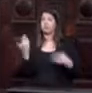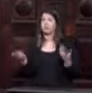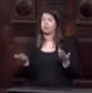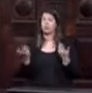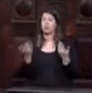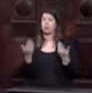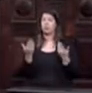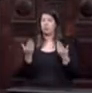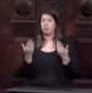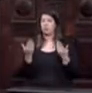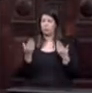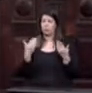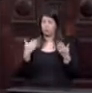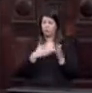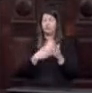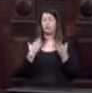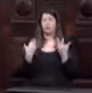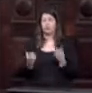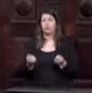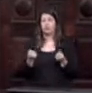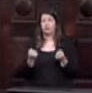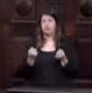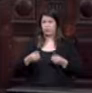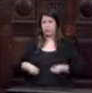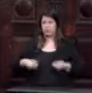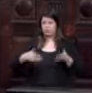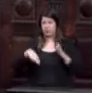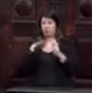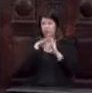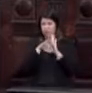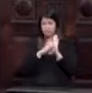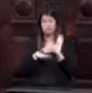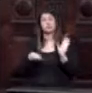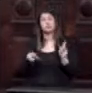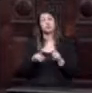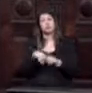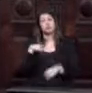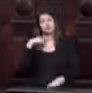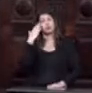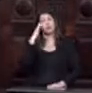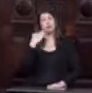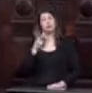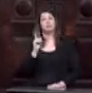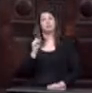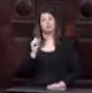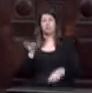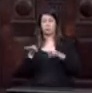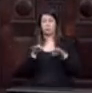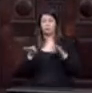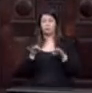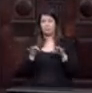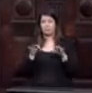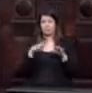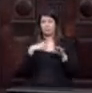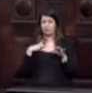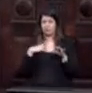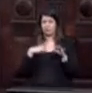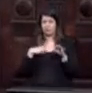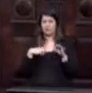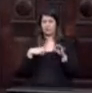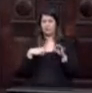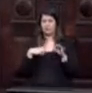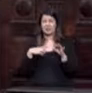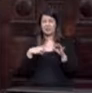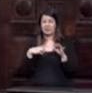seja, totalmente favorável ao teto dos gastos, entendendo que o projeto que veio aqui jogou o teto na lua, é um teto que